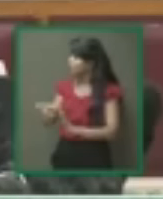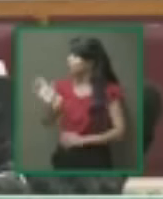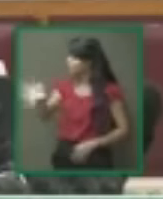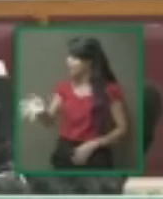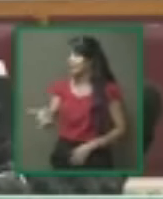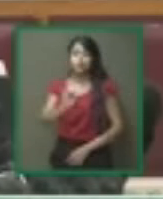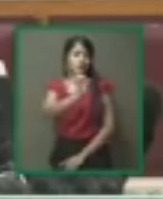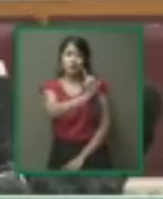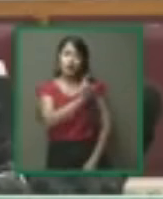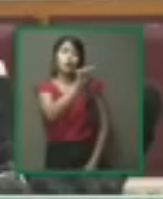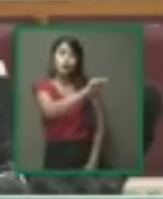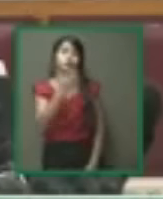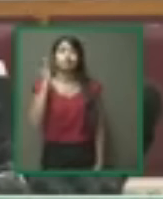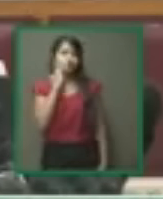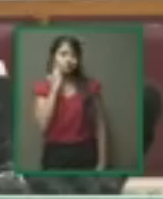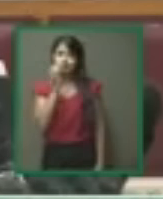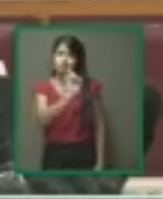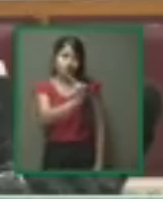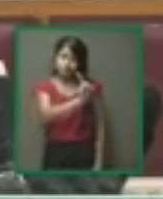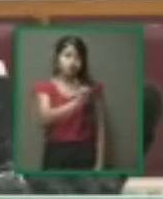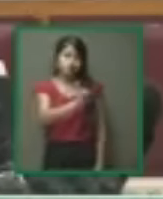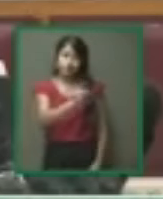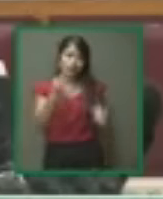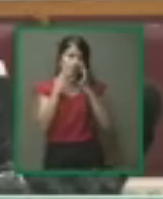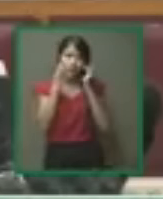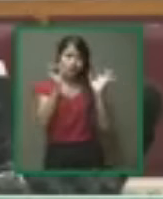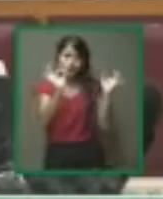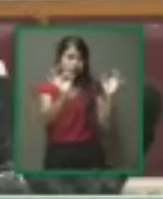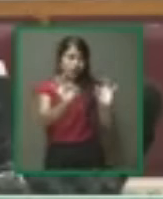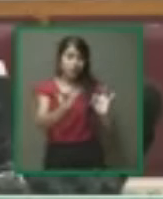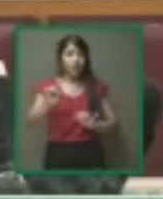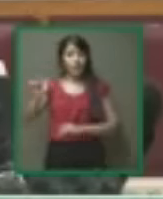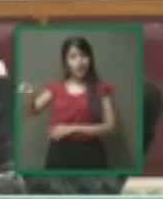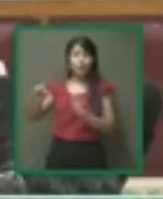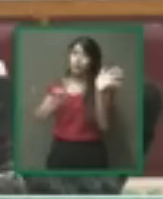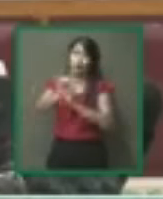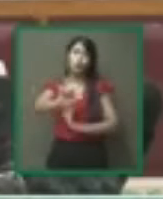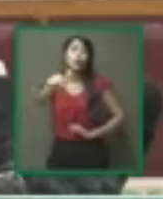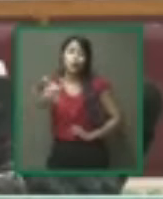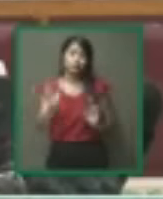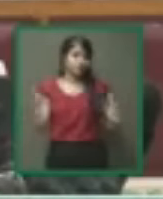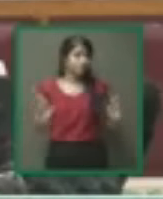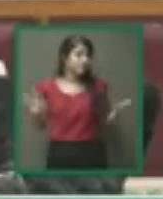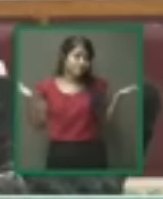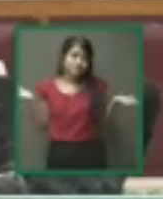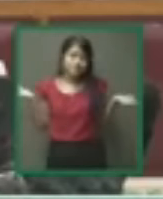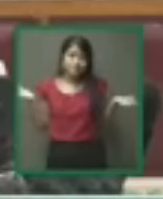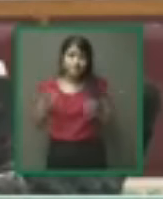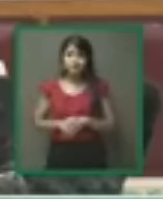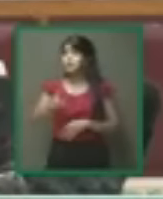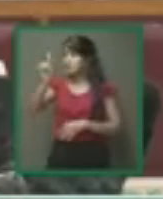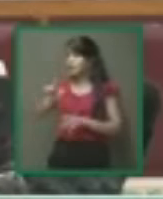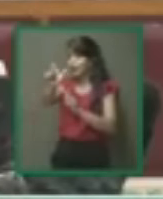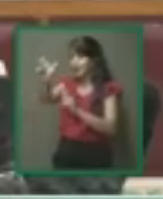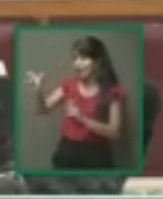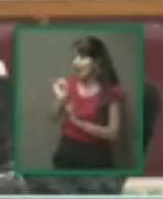questionar. Não, doutor, o senhor não entendeu, o senhor acho que não prestou atenção, ele questionou outra coisa. Que as partes têm direito de